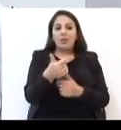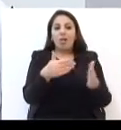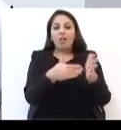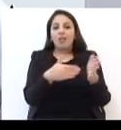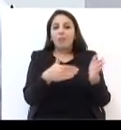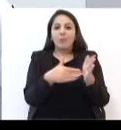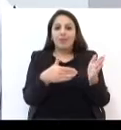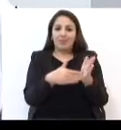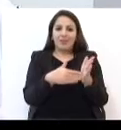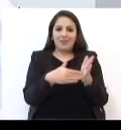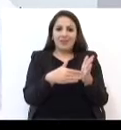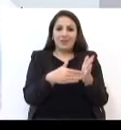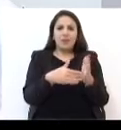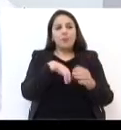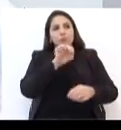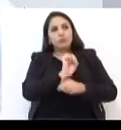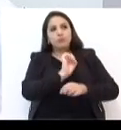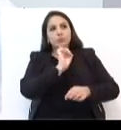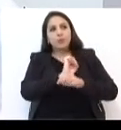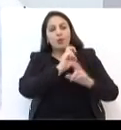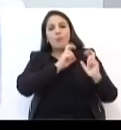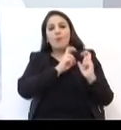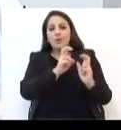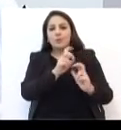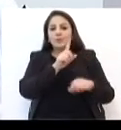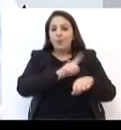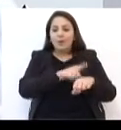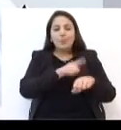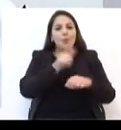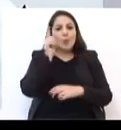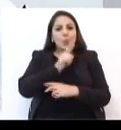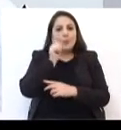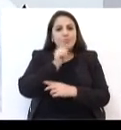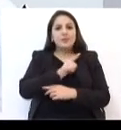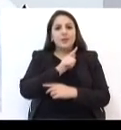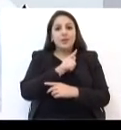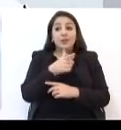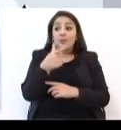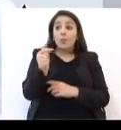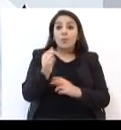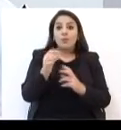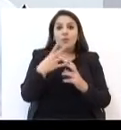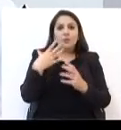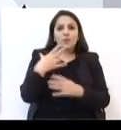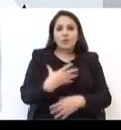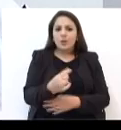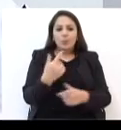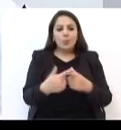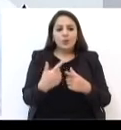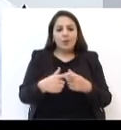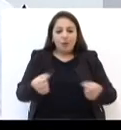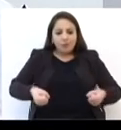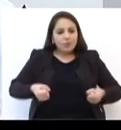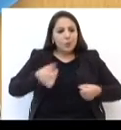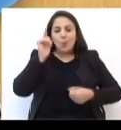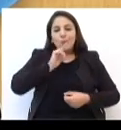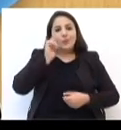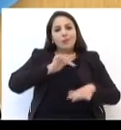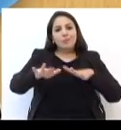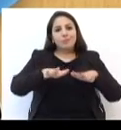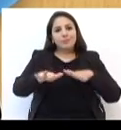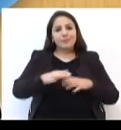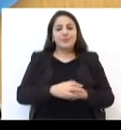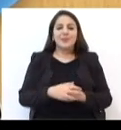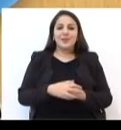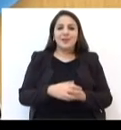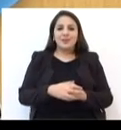cota, esperar um ônibus, um certo horário para poder sair com o teu filho, né? Porque ele é cadeirante e você não tem como transportá-lo.